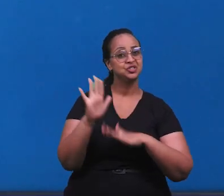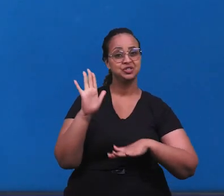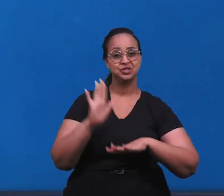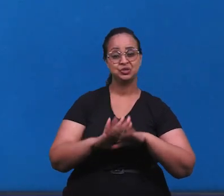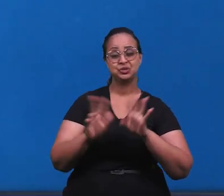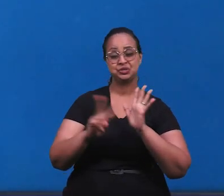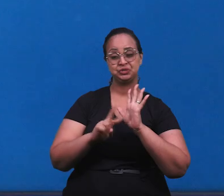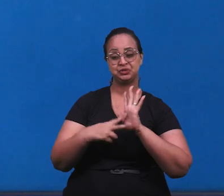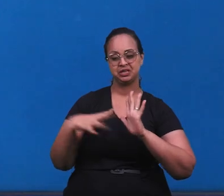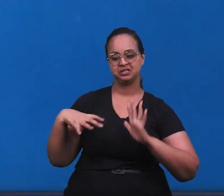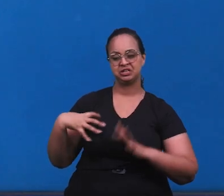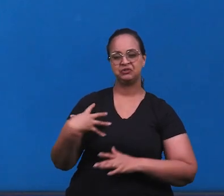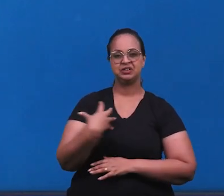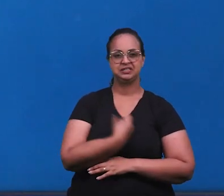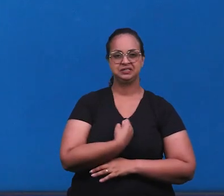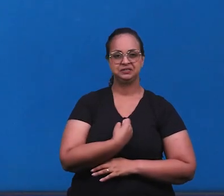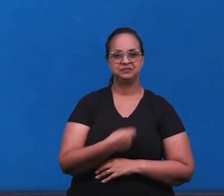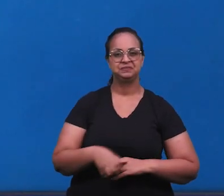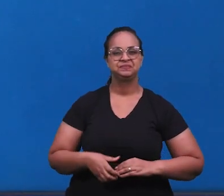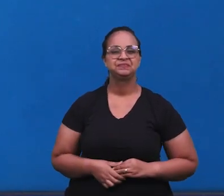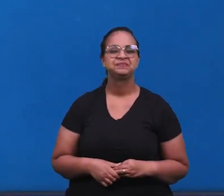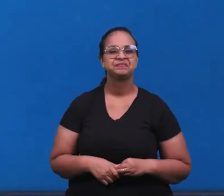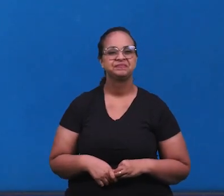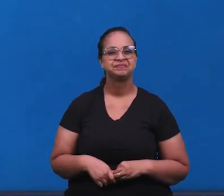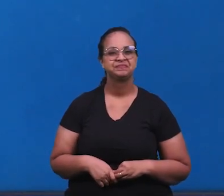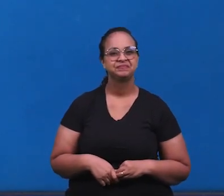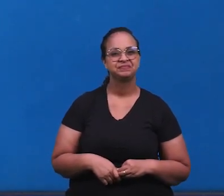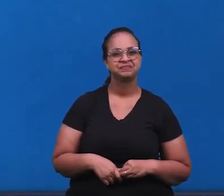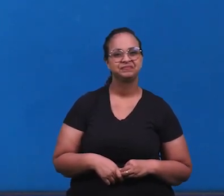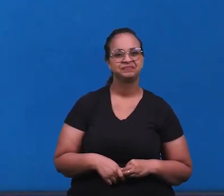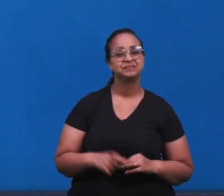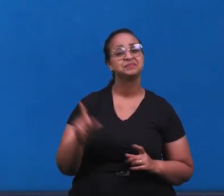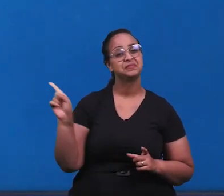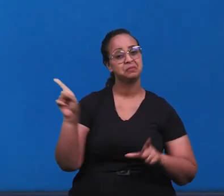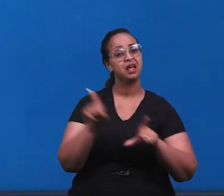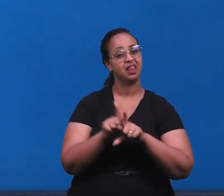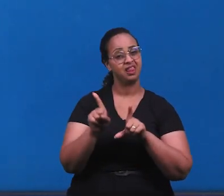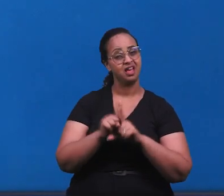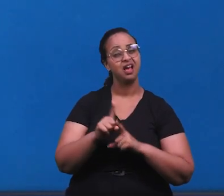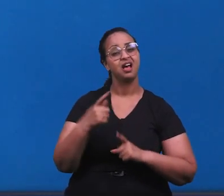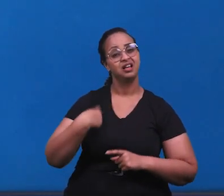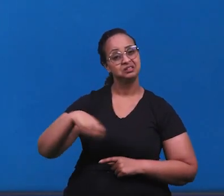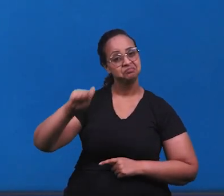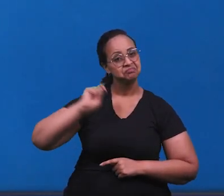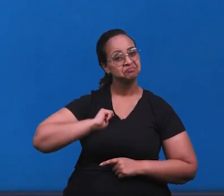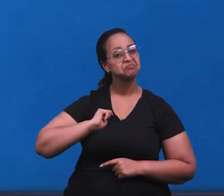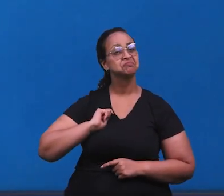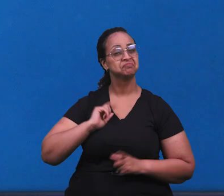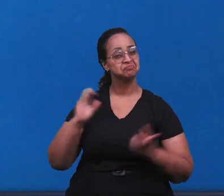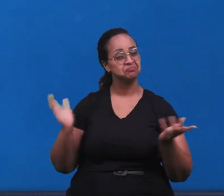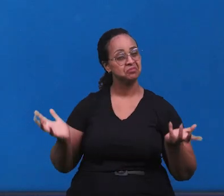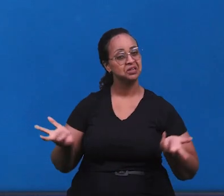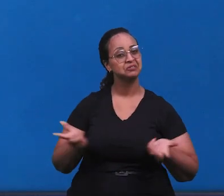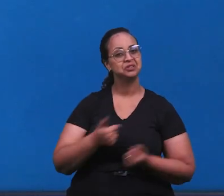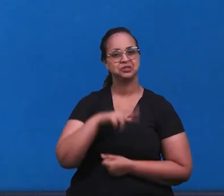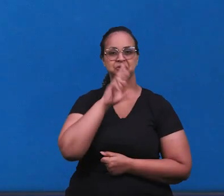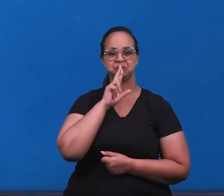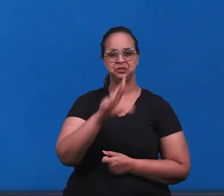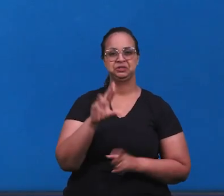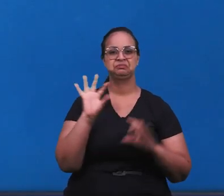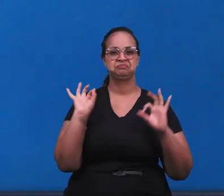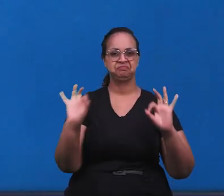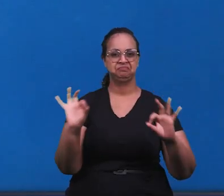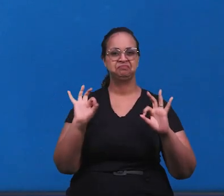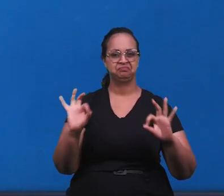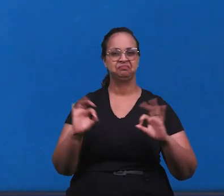Jesus é a salvação. Bem colocado, né? O nosso grupo também lá de Madrid, os nossos intermediários, muito bem respondido ali na